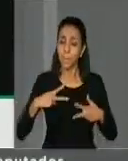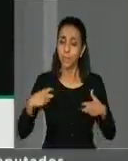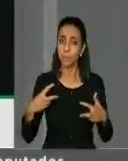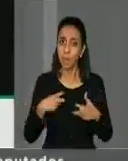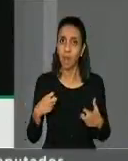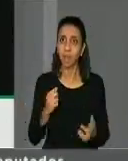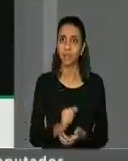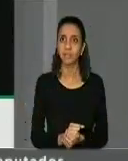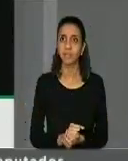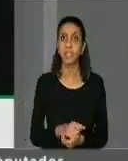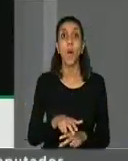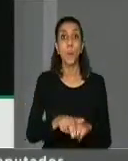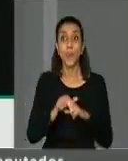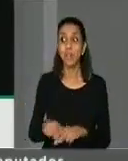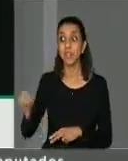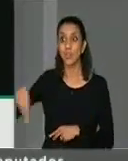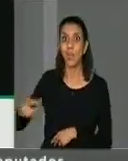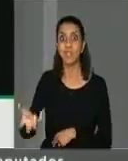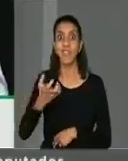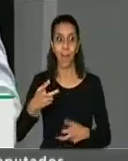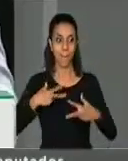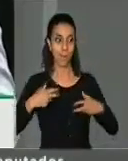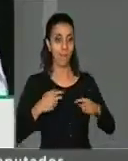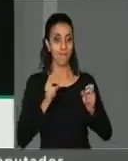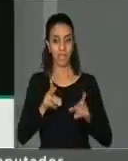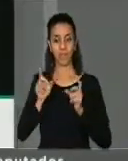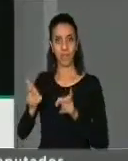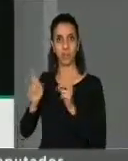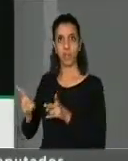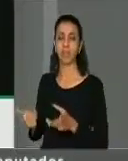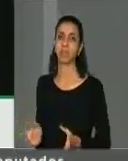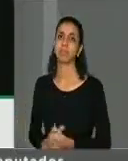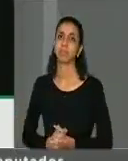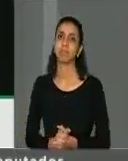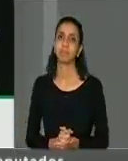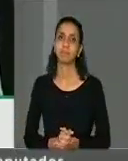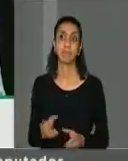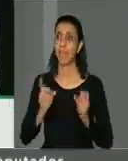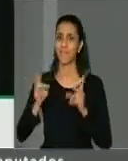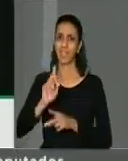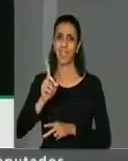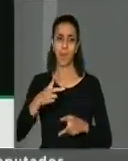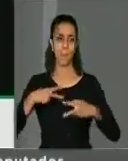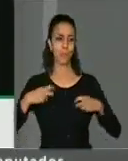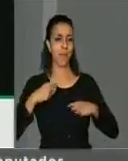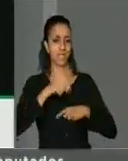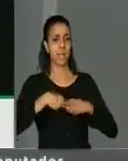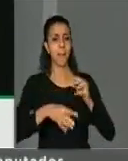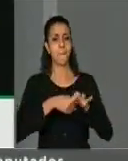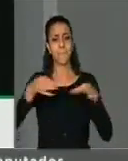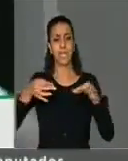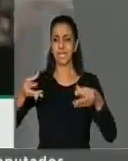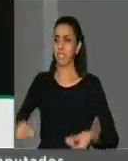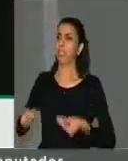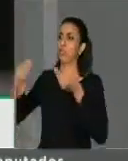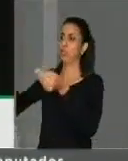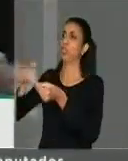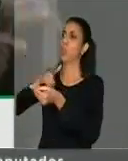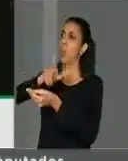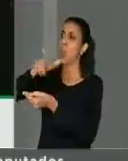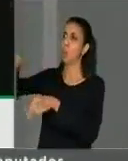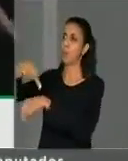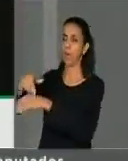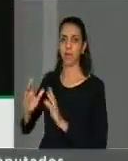eles estão vendendo a Petrobras. Aliás, está dando de presente a Petrobras, porque